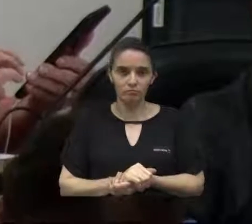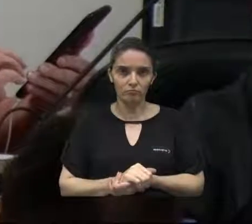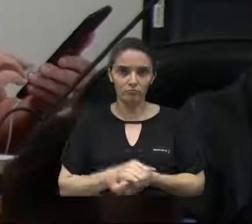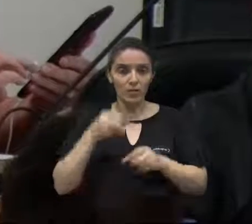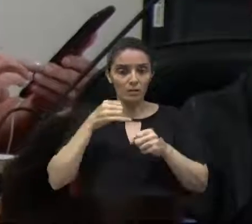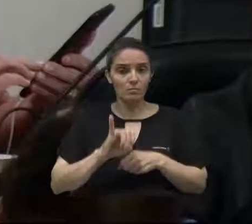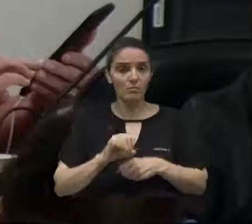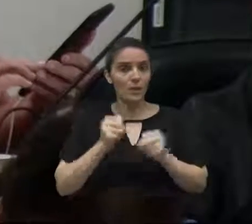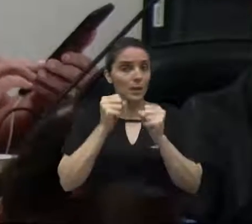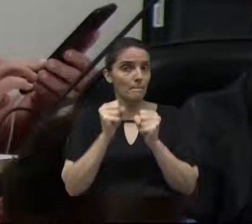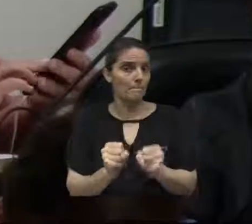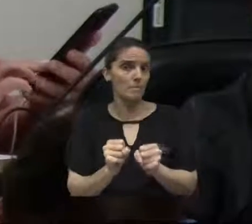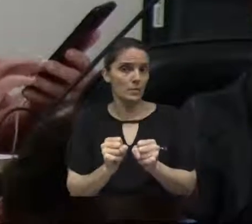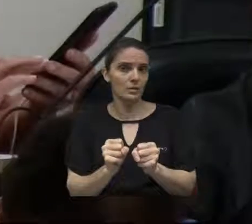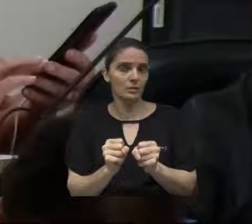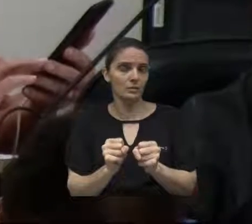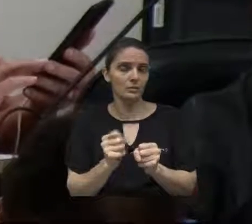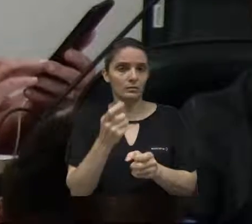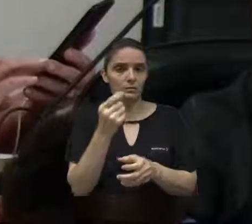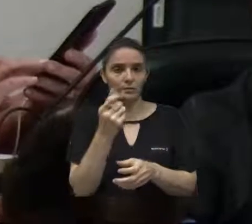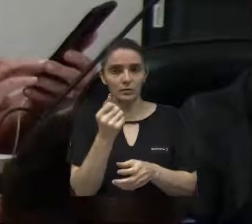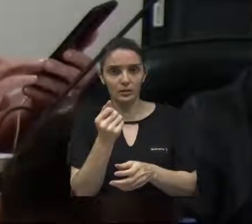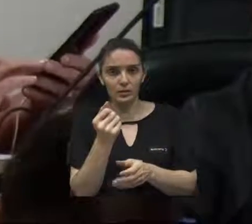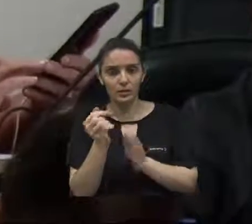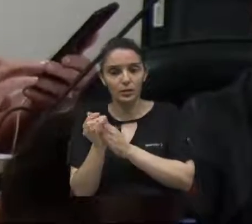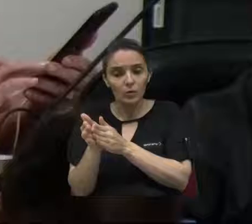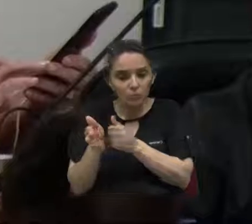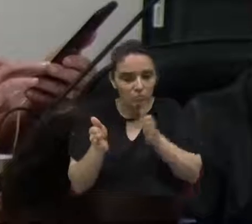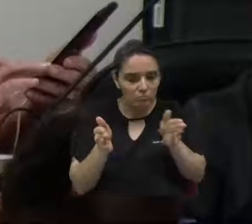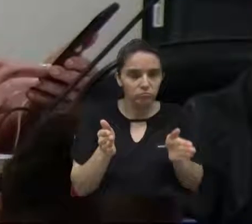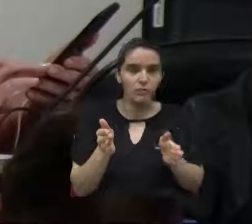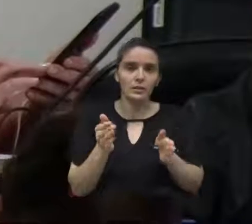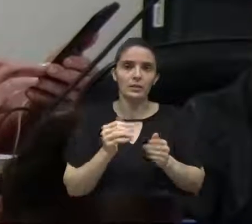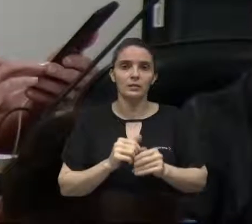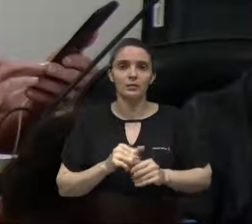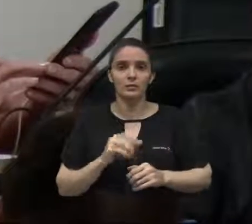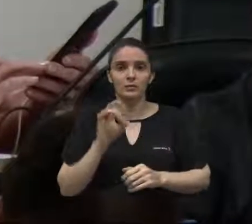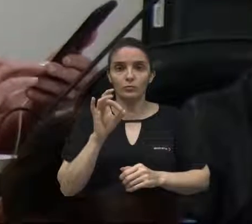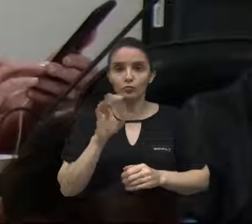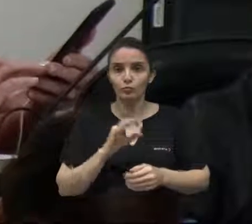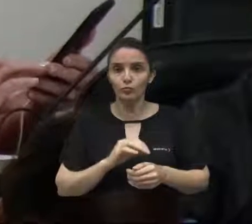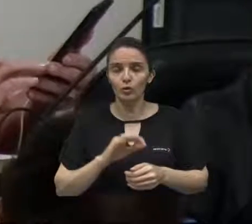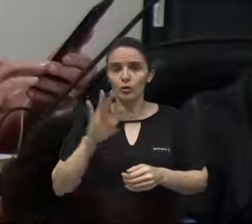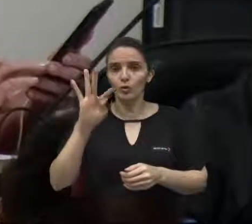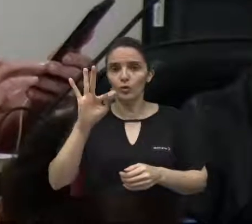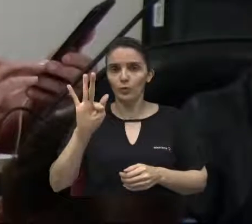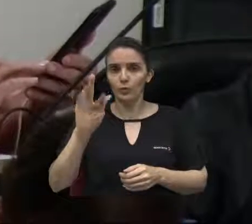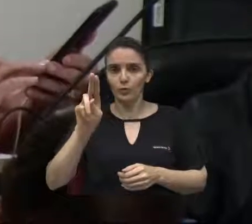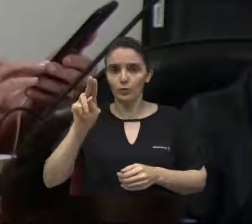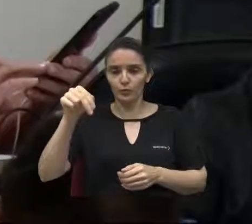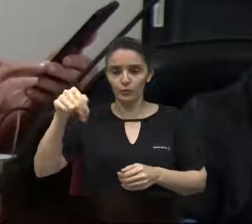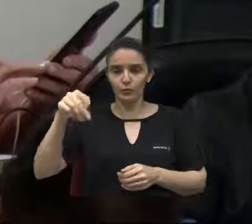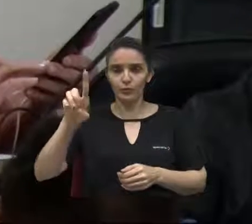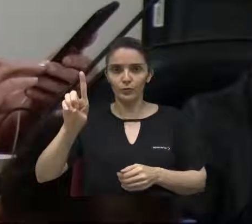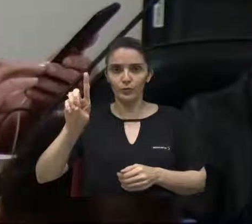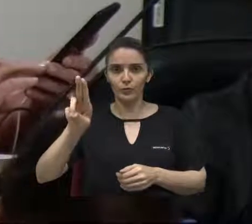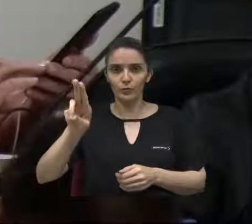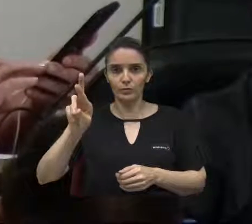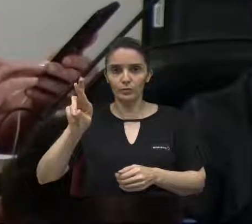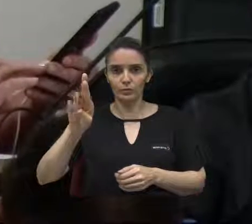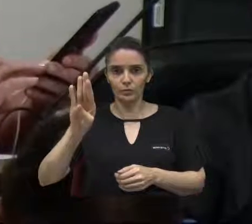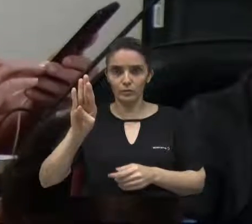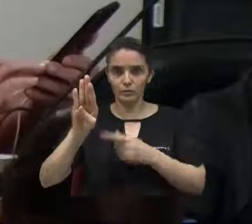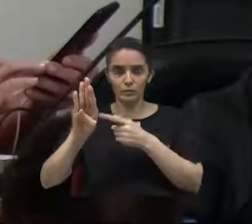podemos destinar parte destas verbas que tem no Fundurb justamente para essas coisas, porque nós, vereadores,